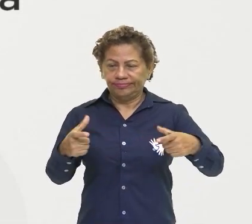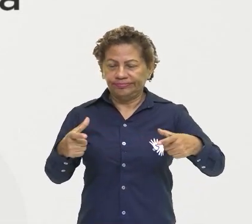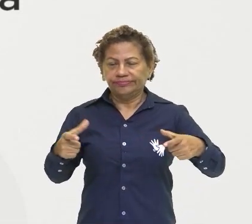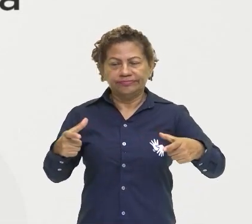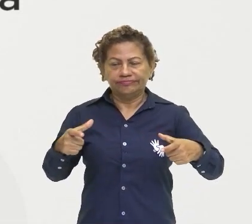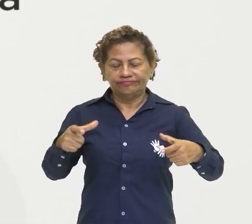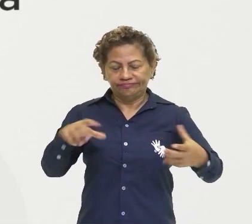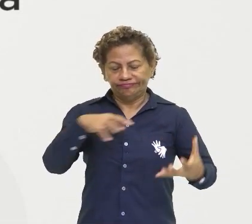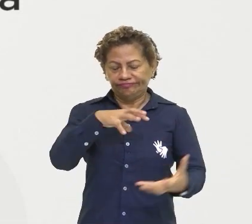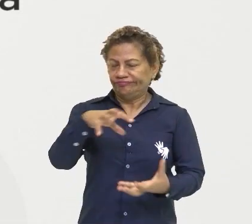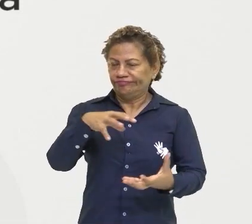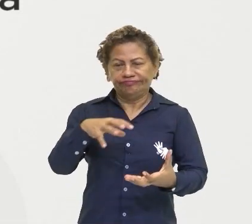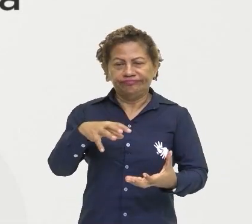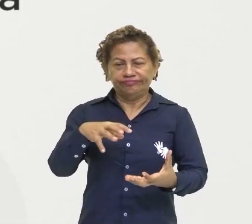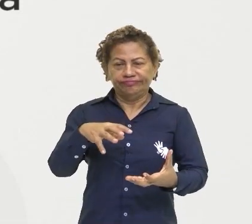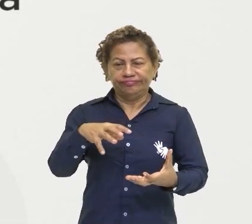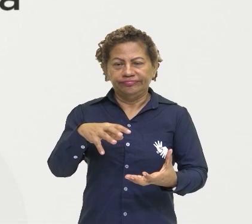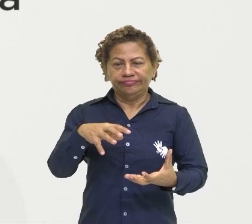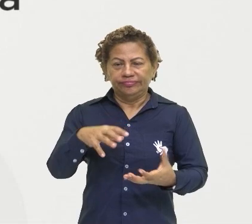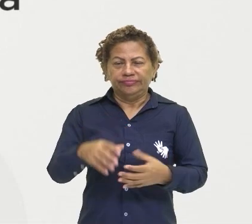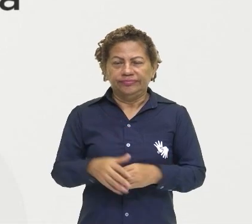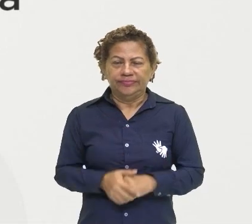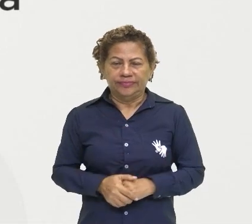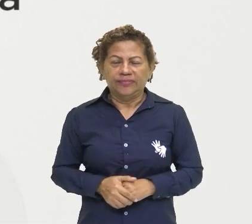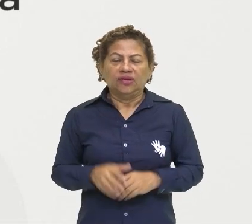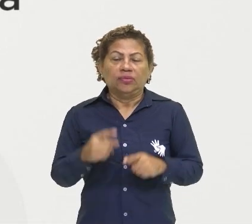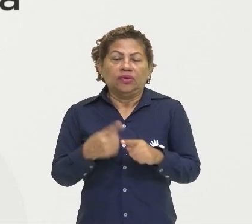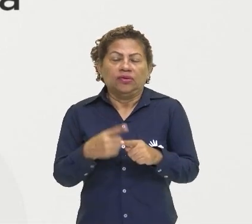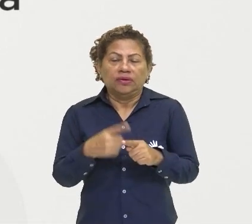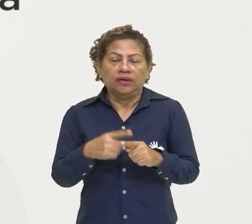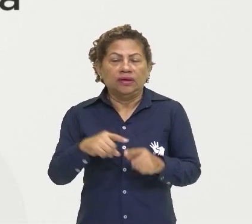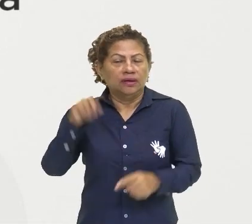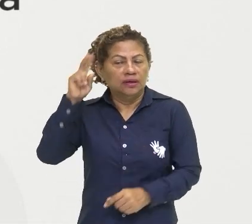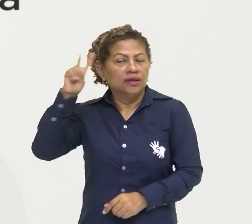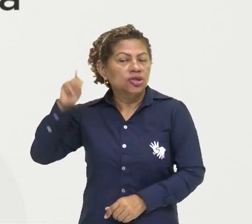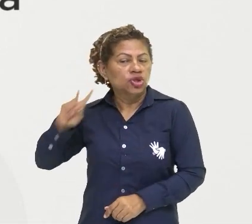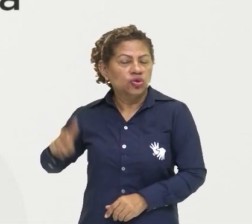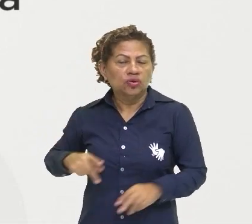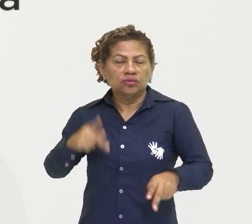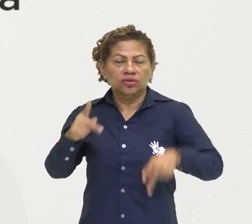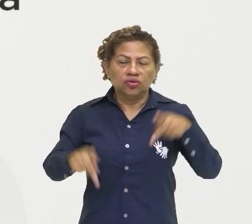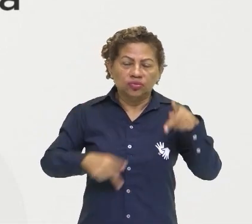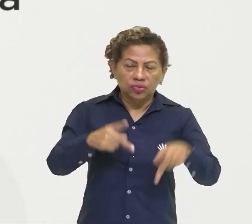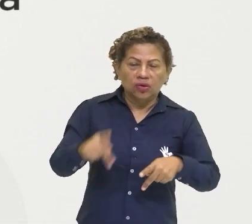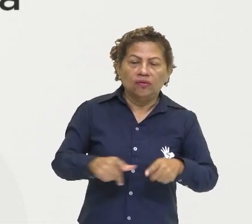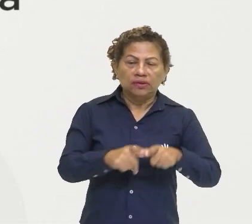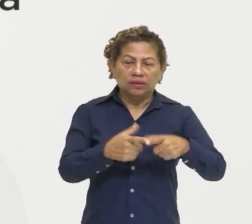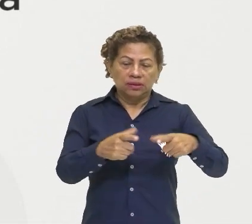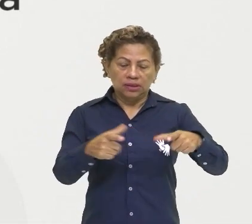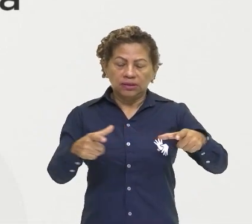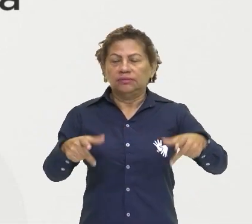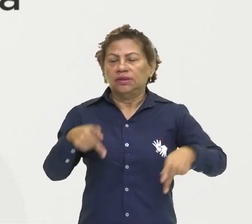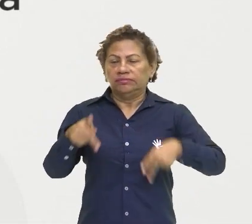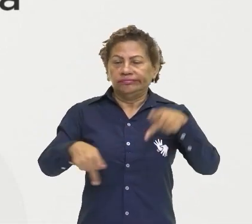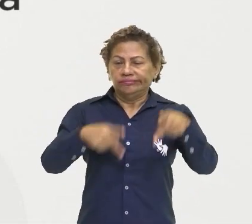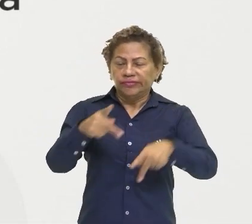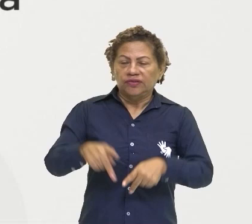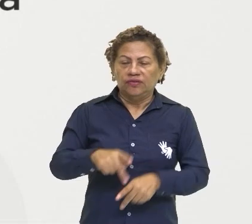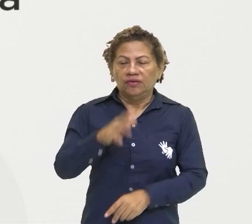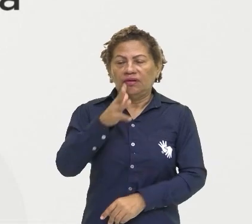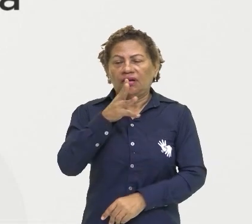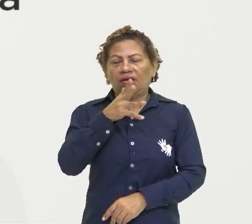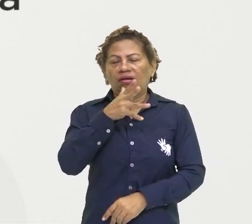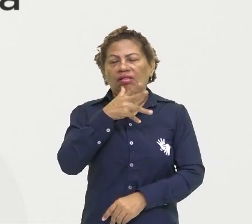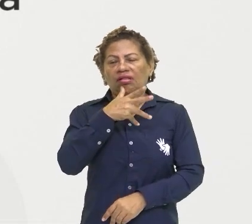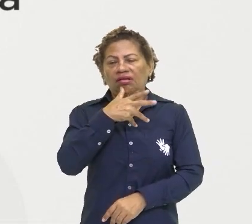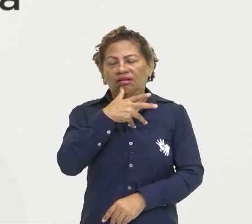certo? Na realidade, durante quase toda a história da humanidade, o crescimento populacional ele foi bem lento,